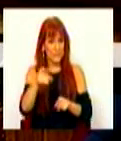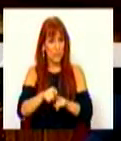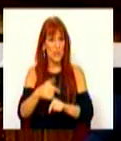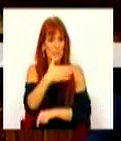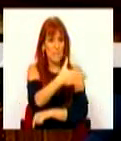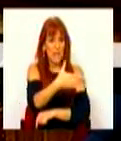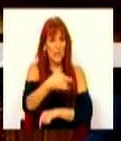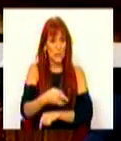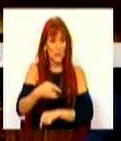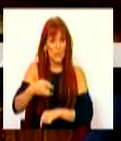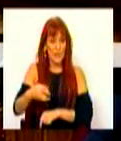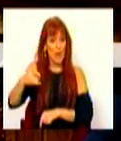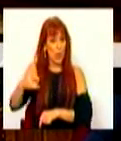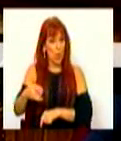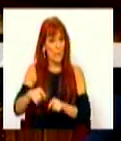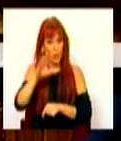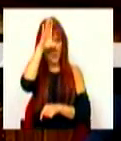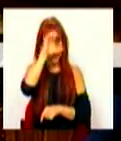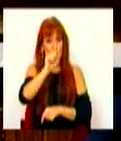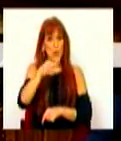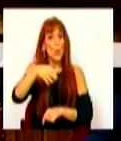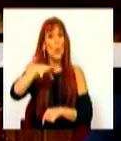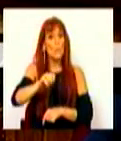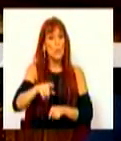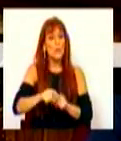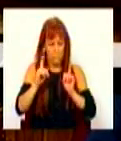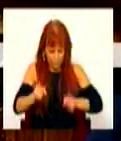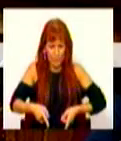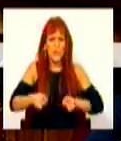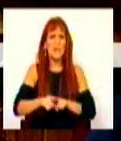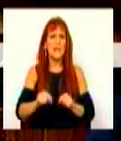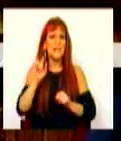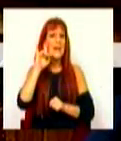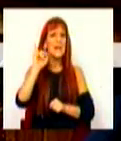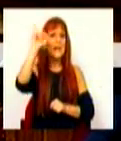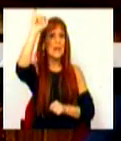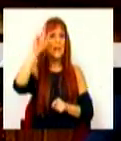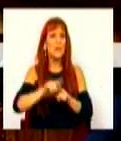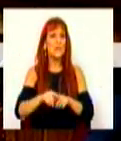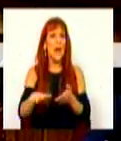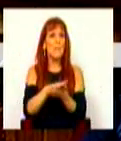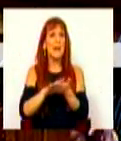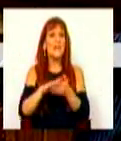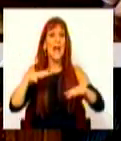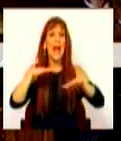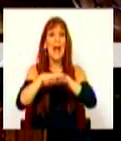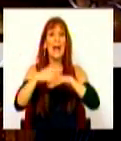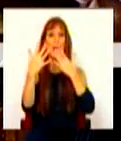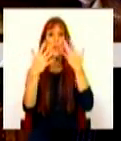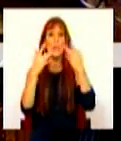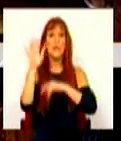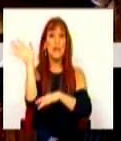em 1999, o governo do PS lançou a ideia e as bases da rede de teatros